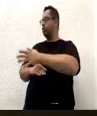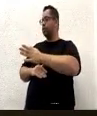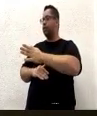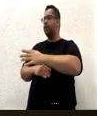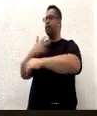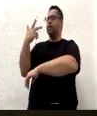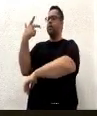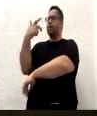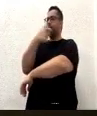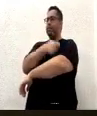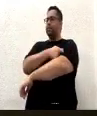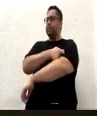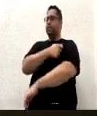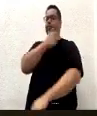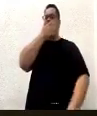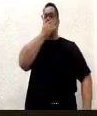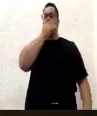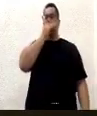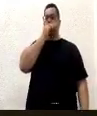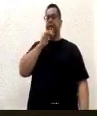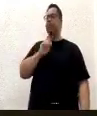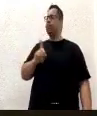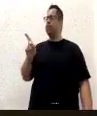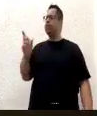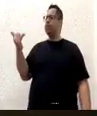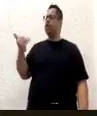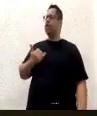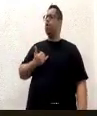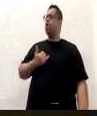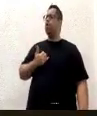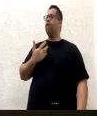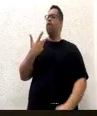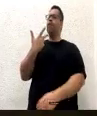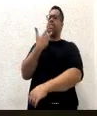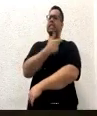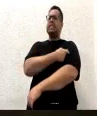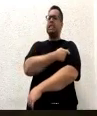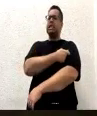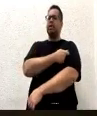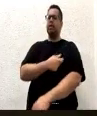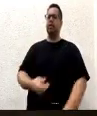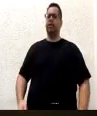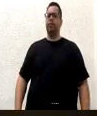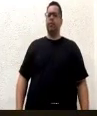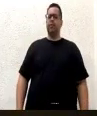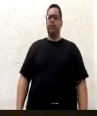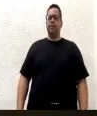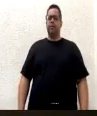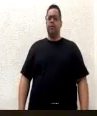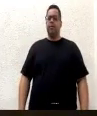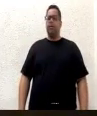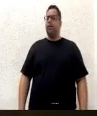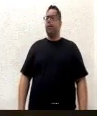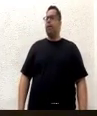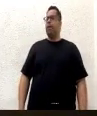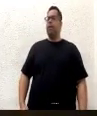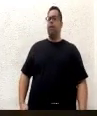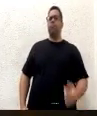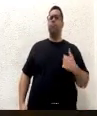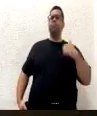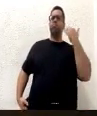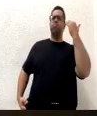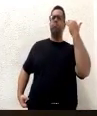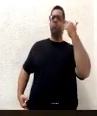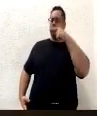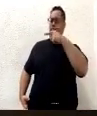vacinas. Quando vocês falam sobre vacinas, eu ia perguntar a eficácia, mas Nayara foi muito bem explicado,